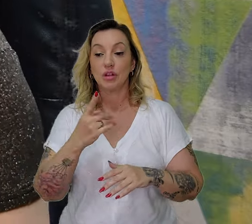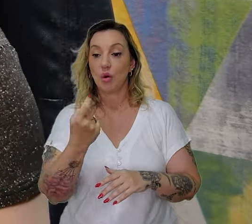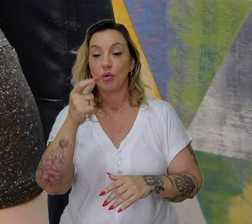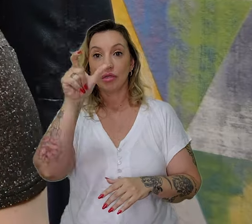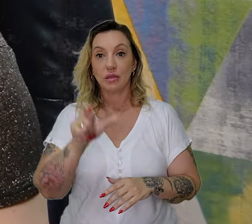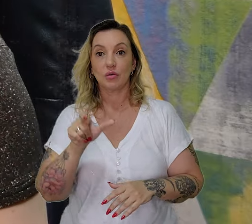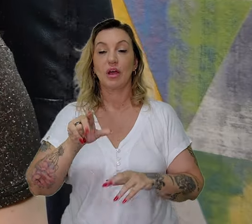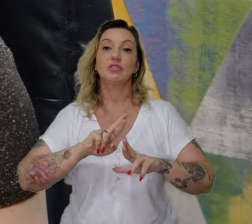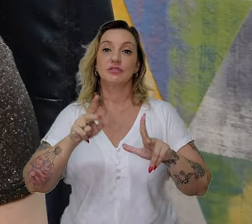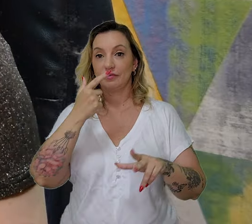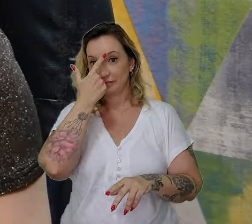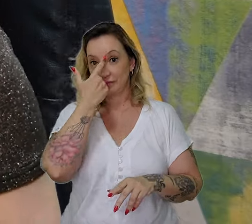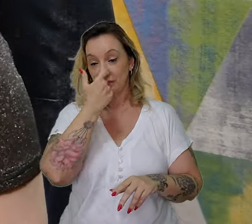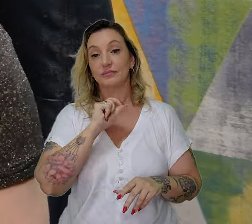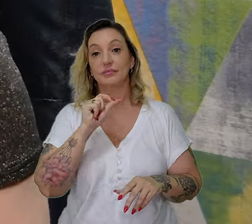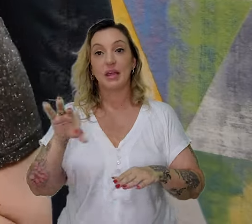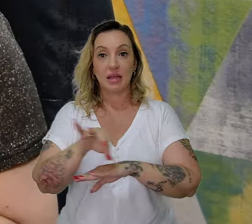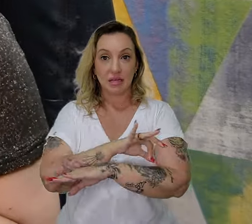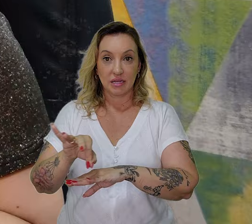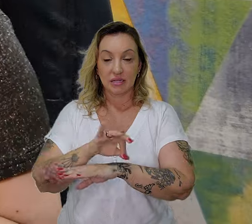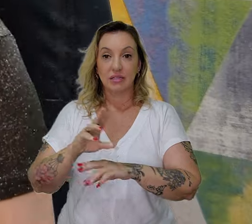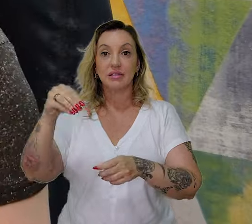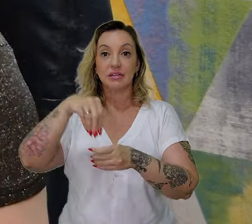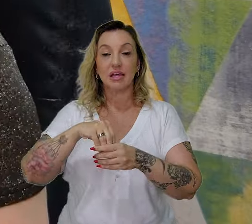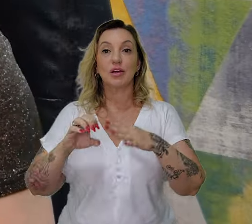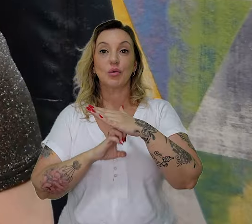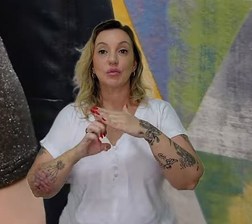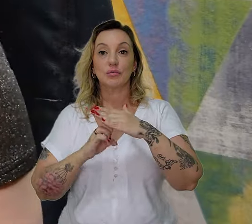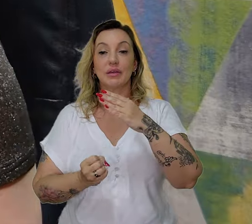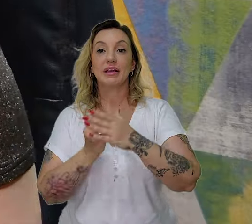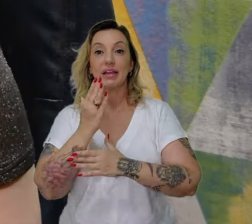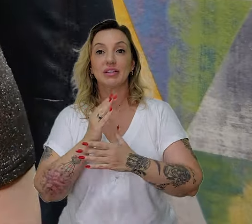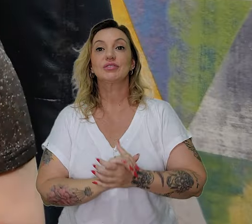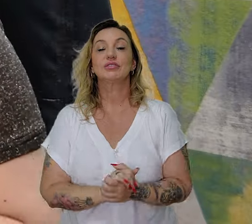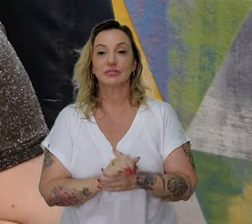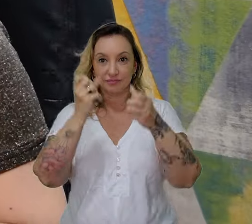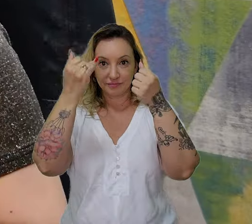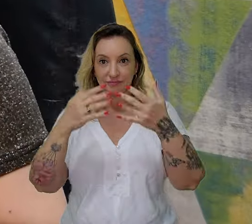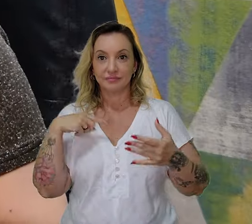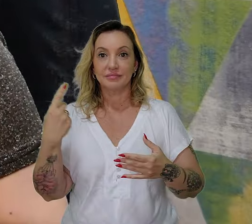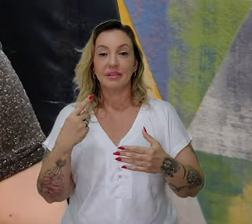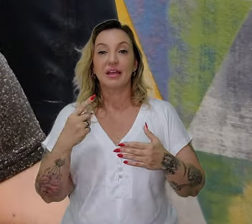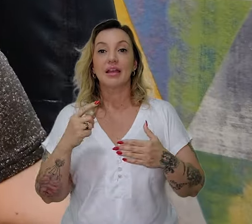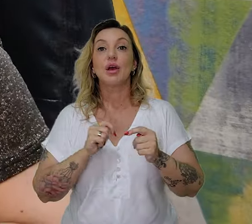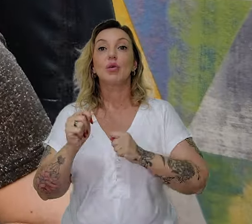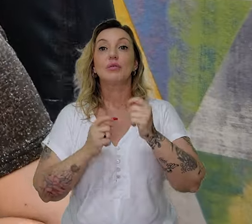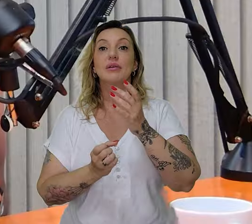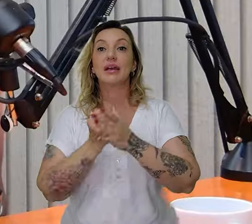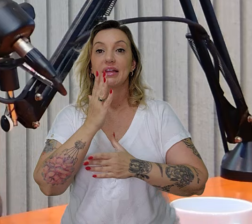acho que esse é o diferencial e a arquitetura tá dentro da economia criativa eh explica pra gente o que é a economia